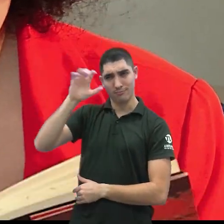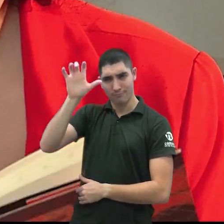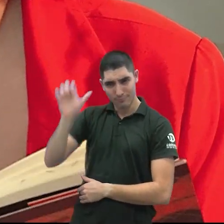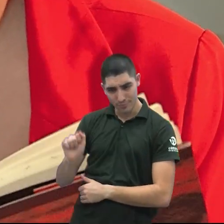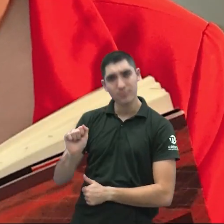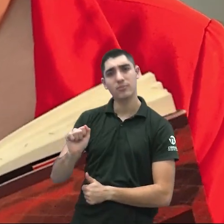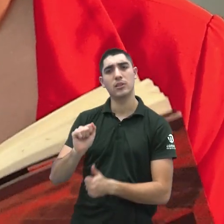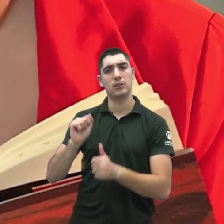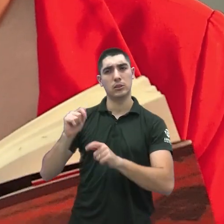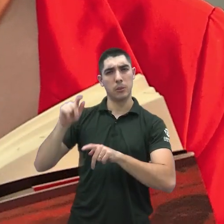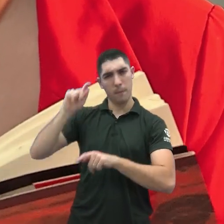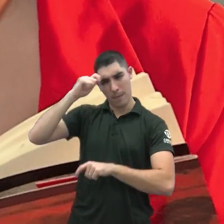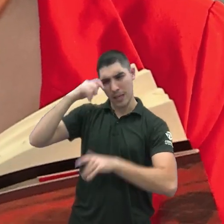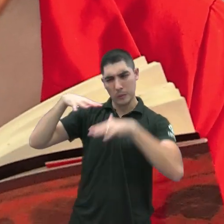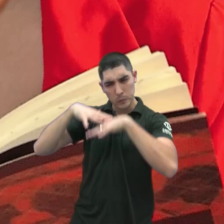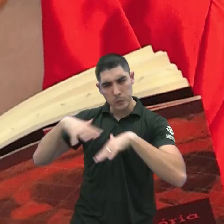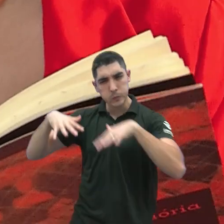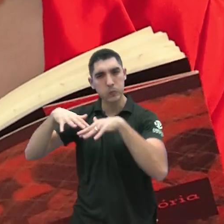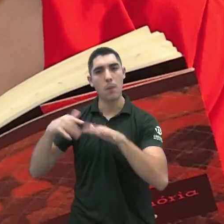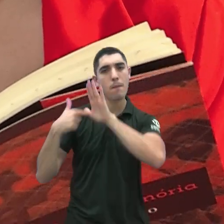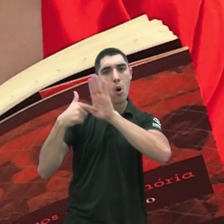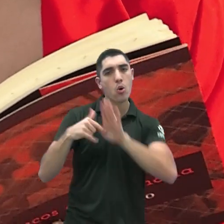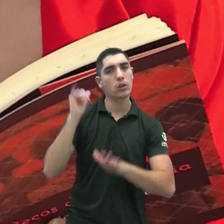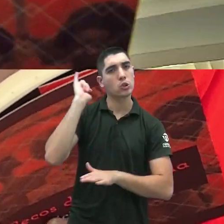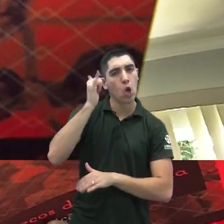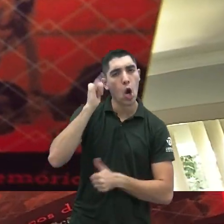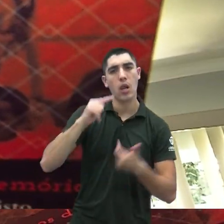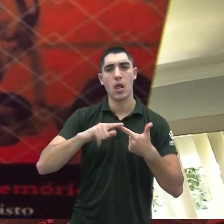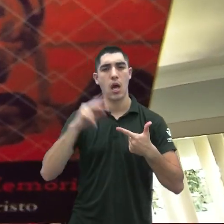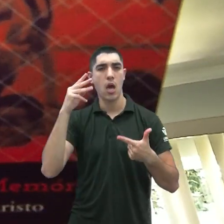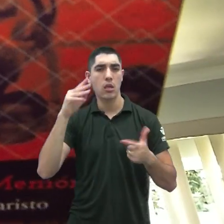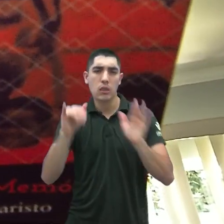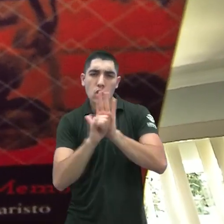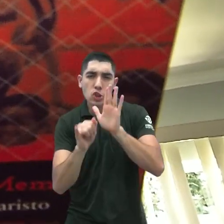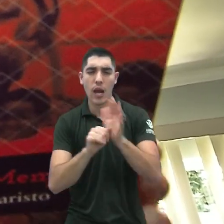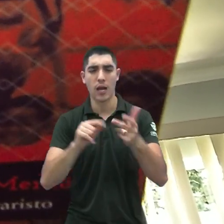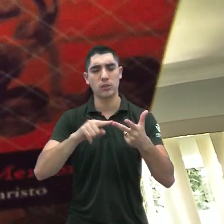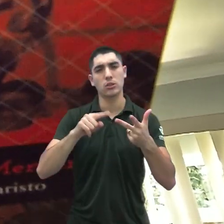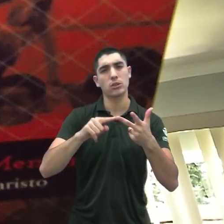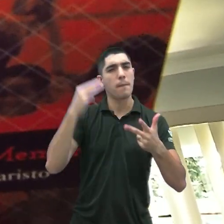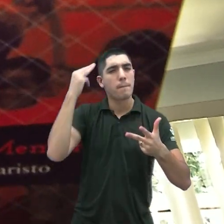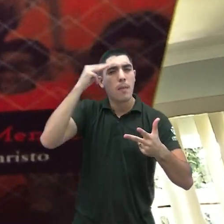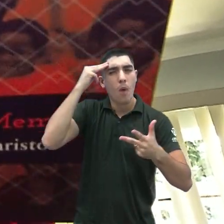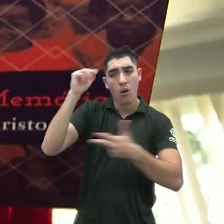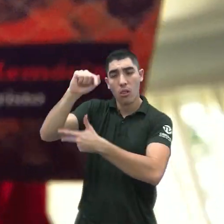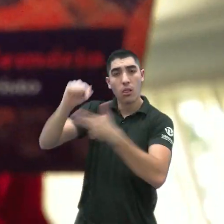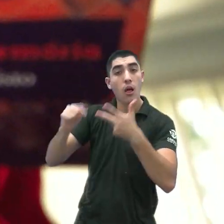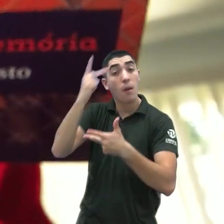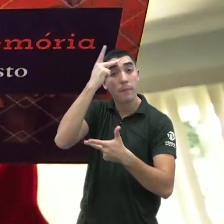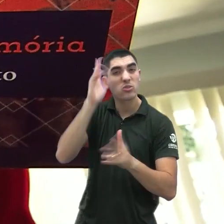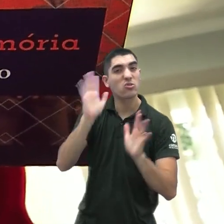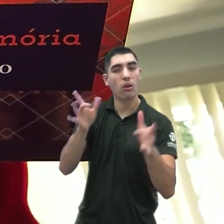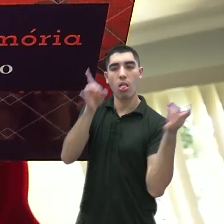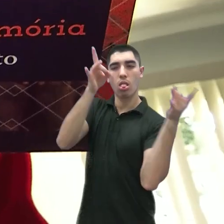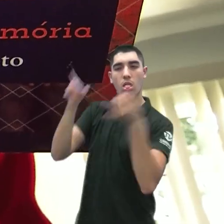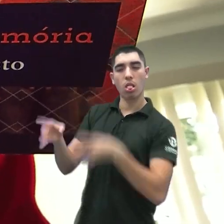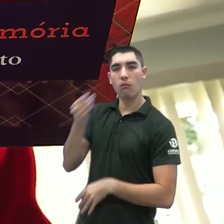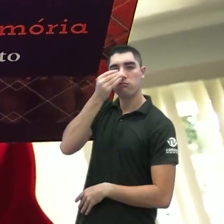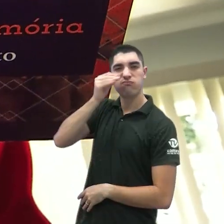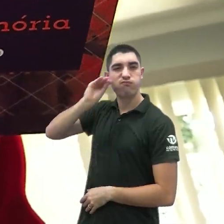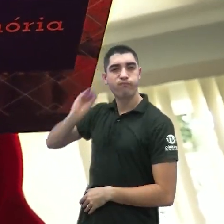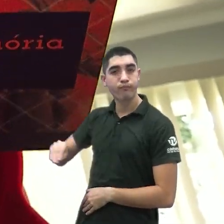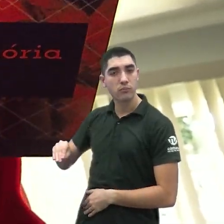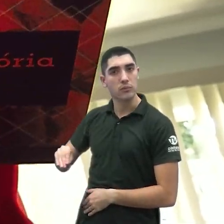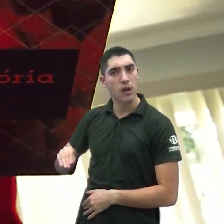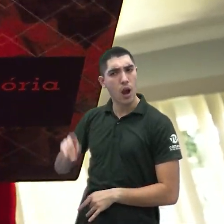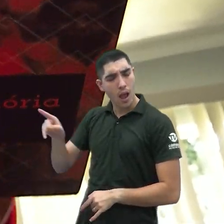diáspora africana, reivindicando identidades e memórias que foram brutalmente jogadas ao esquecimento e